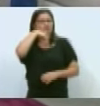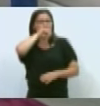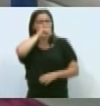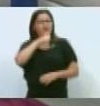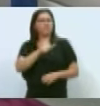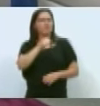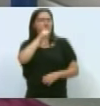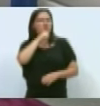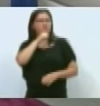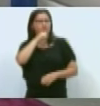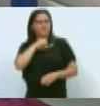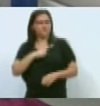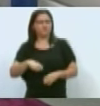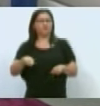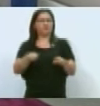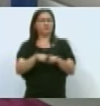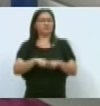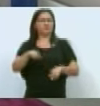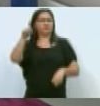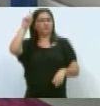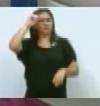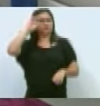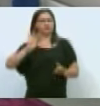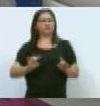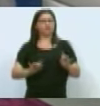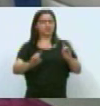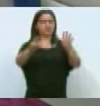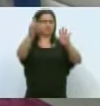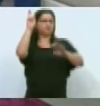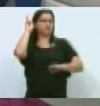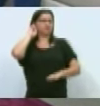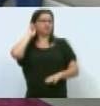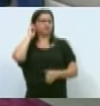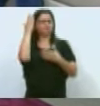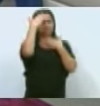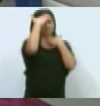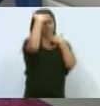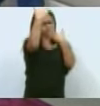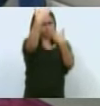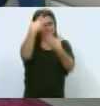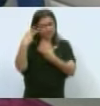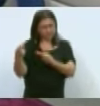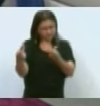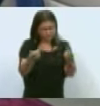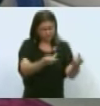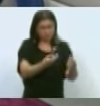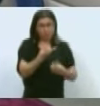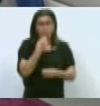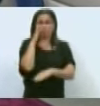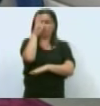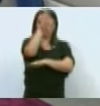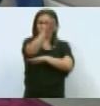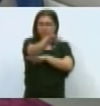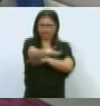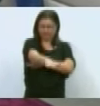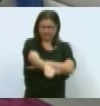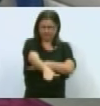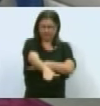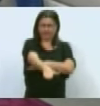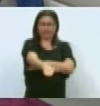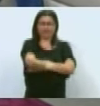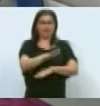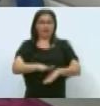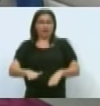Dia Nacional do Surdo. Boa tarde pra vocês. Boa tarde. Muito obrigada por terem vindo. Eu que agradeço. Boa tarde, boa tarde. A Clarinha